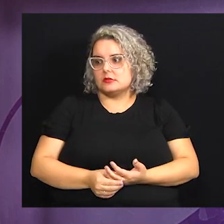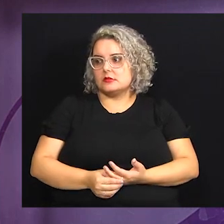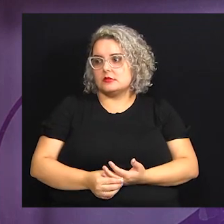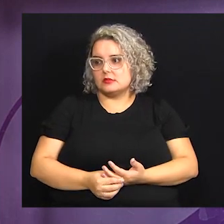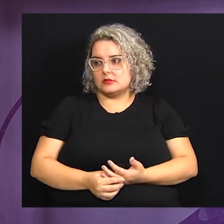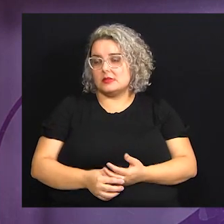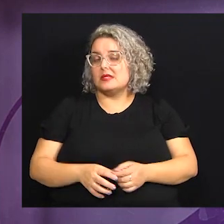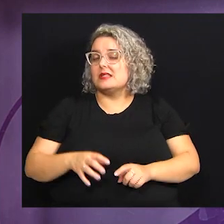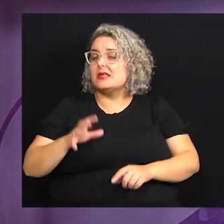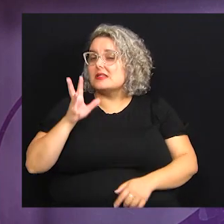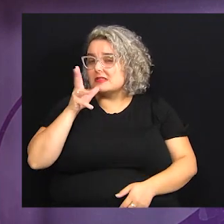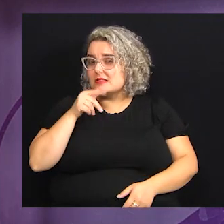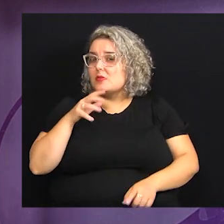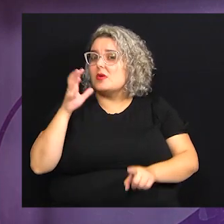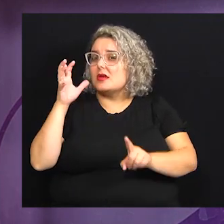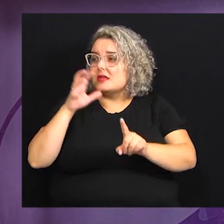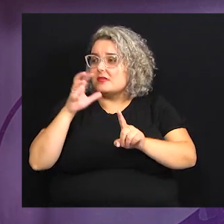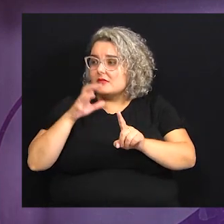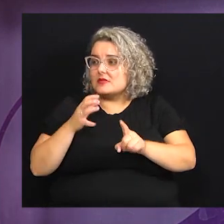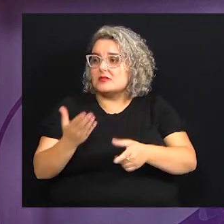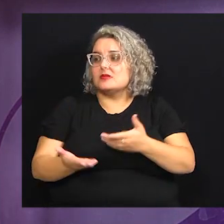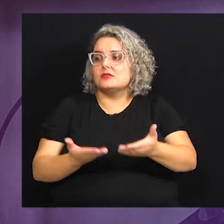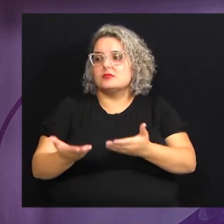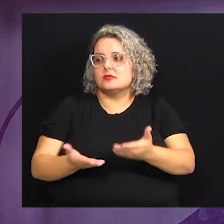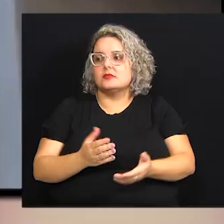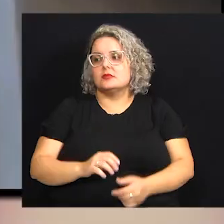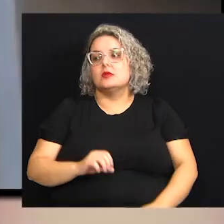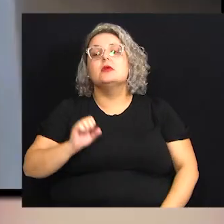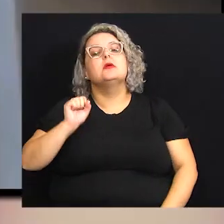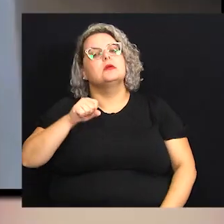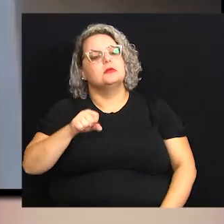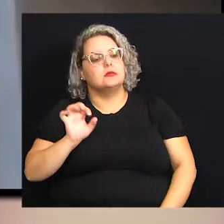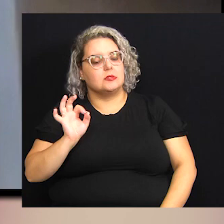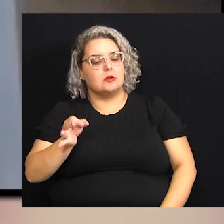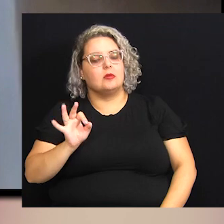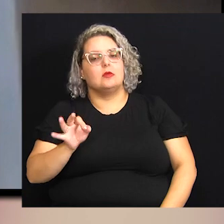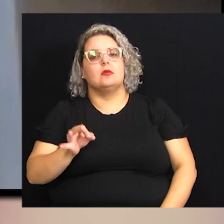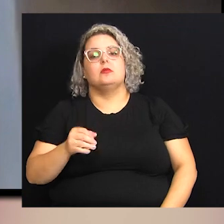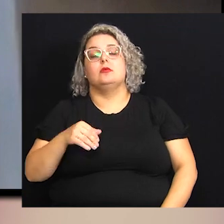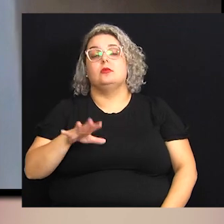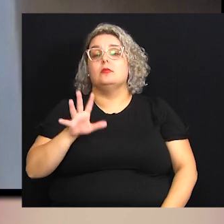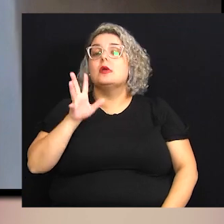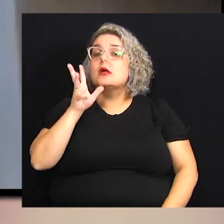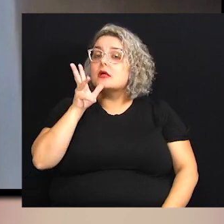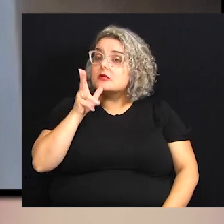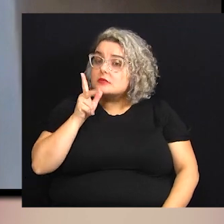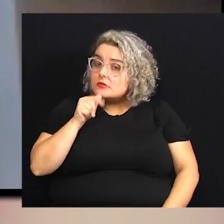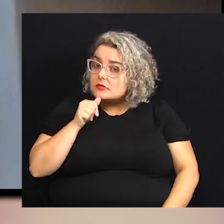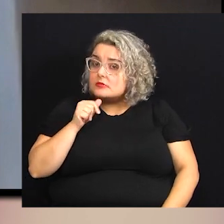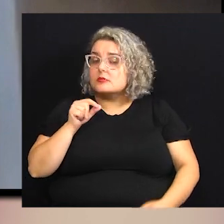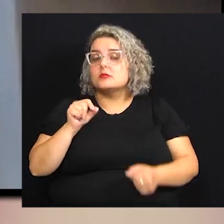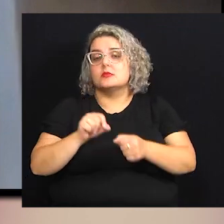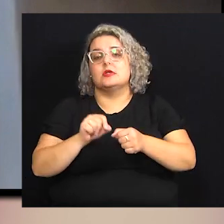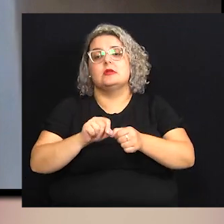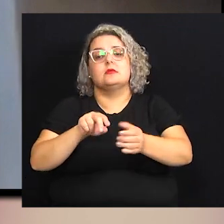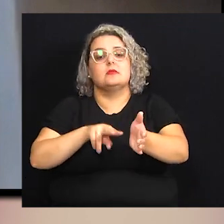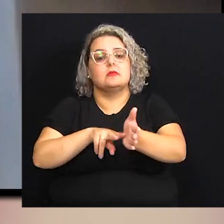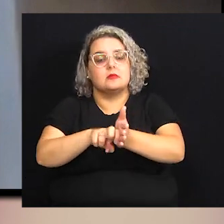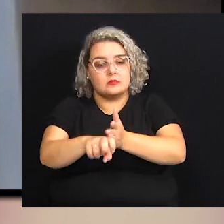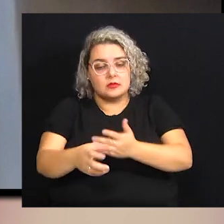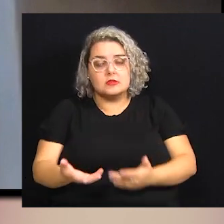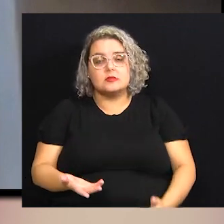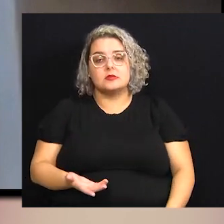essa demora acaba afetando o tratamento depois? Com certeza, quanto mais tempo a gente demora para